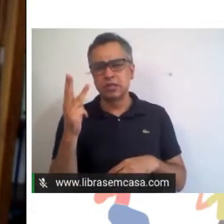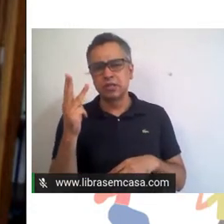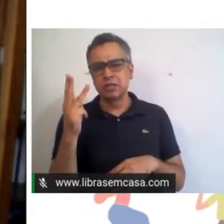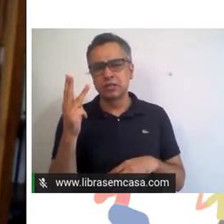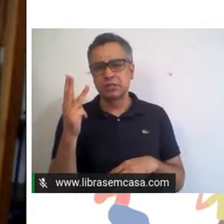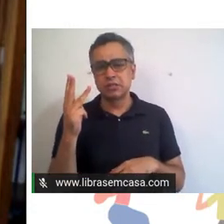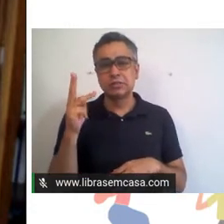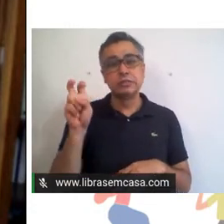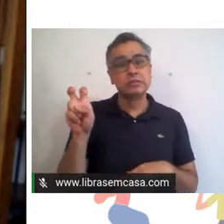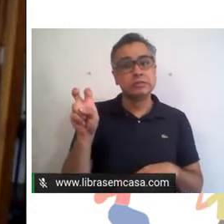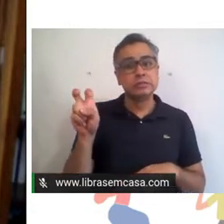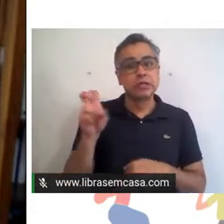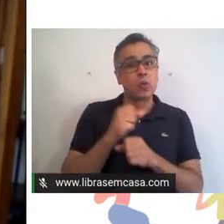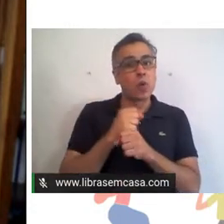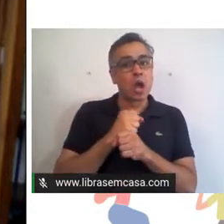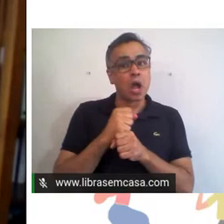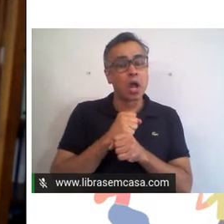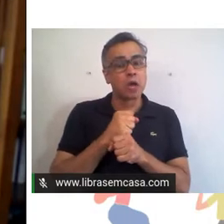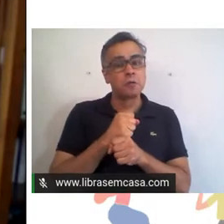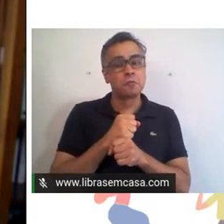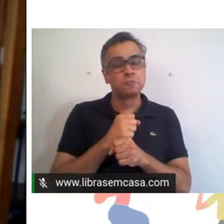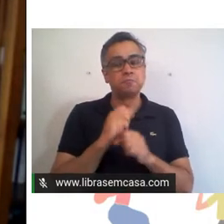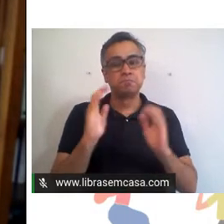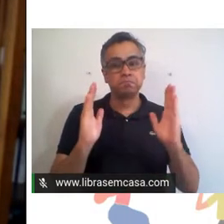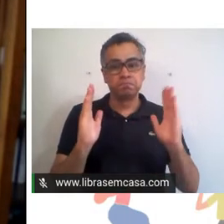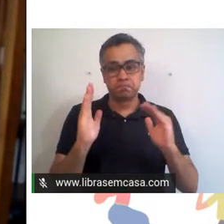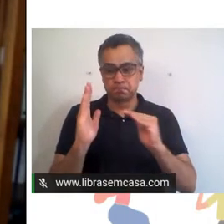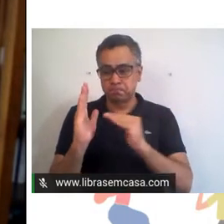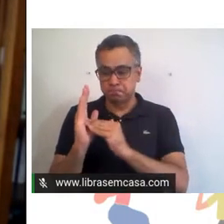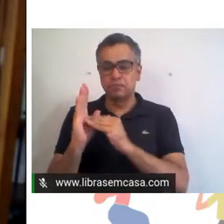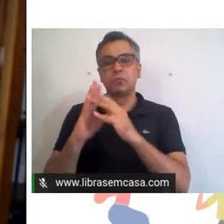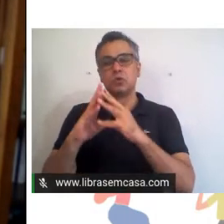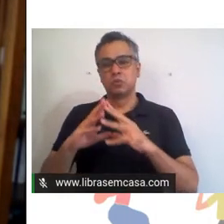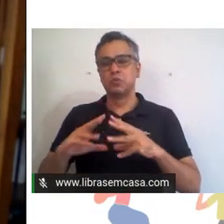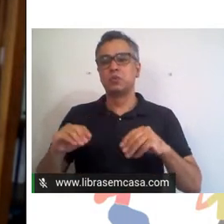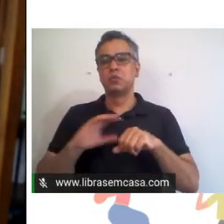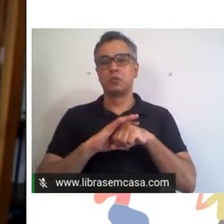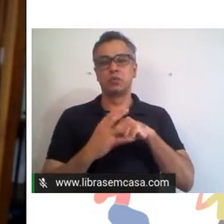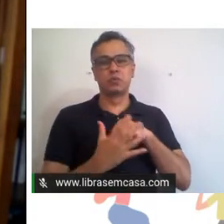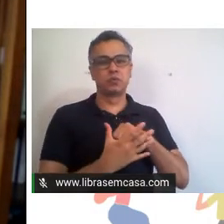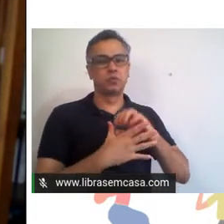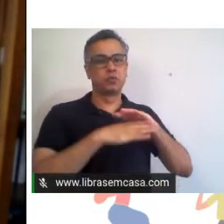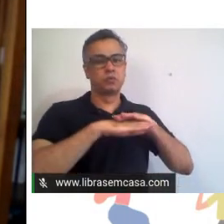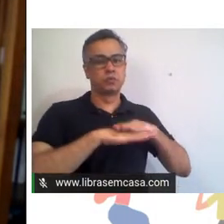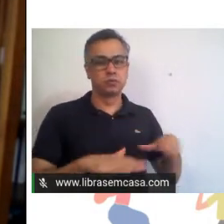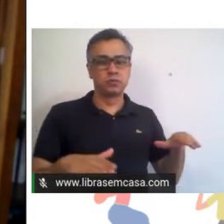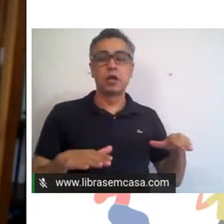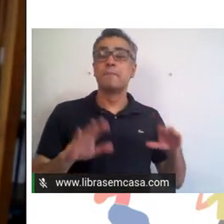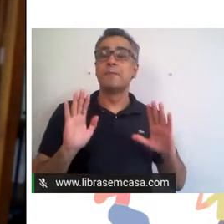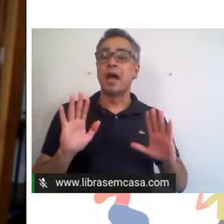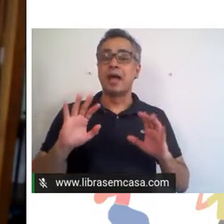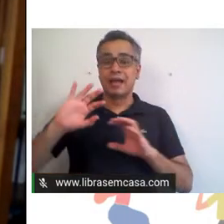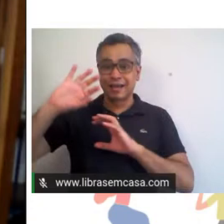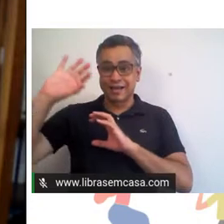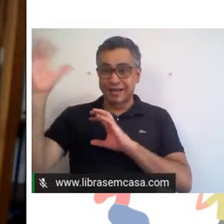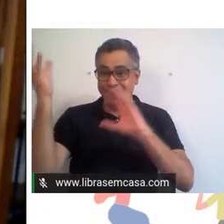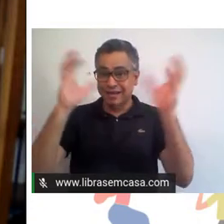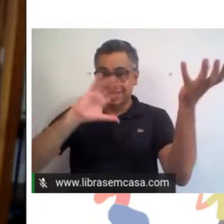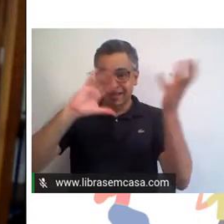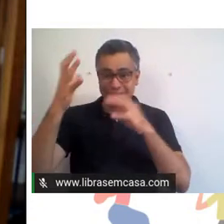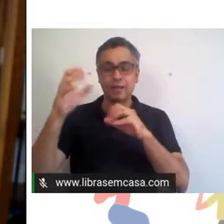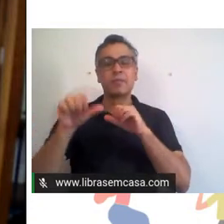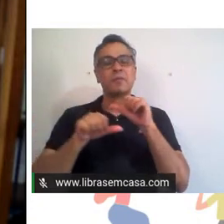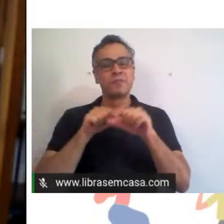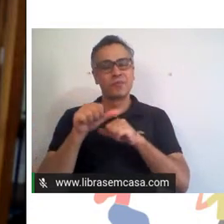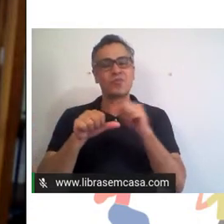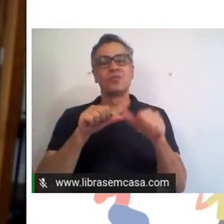2, 3 ou talvez 5 anos para a gente superar esta atual crise, né? A mudança climática vai durar vários séculos, né?